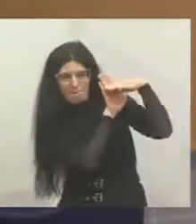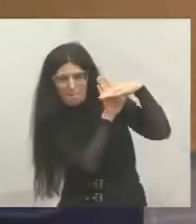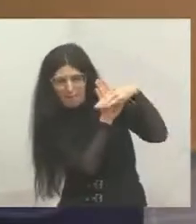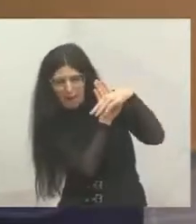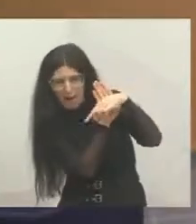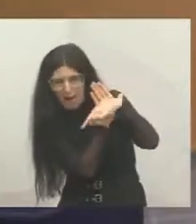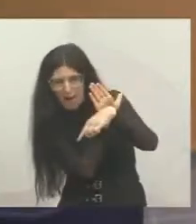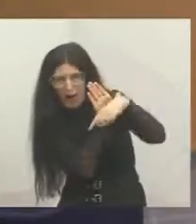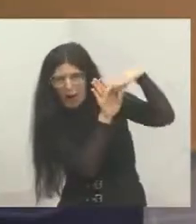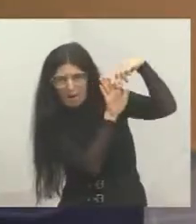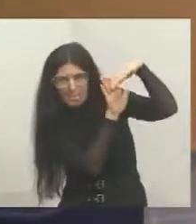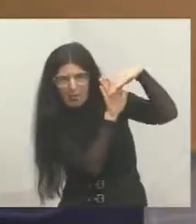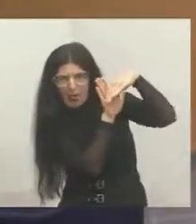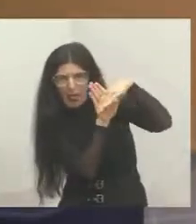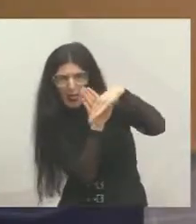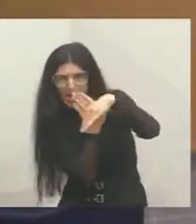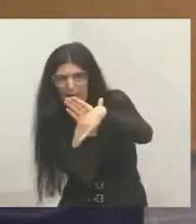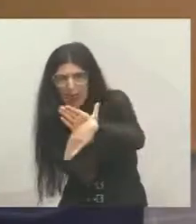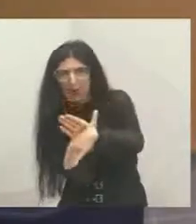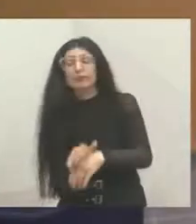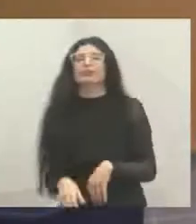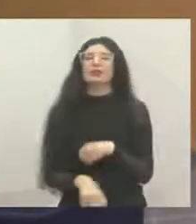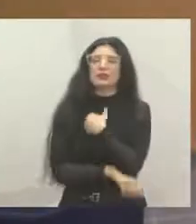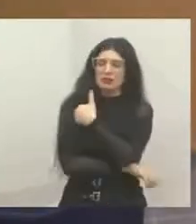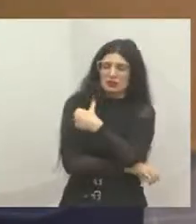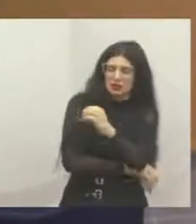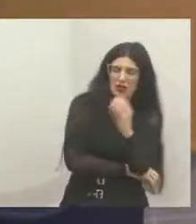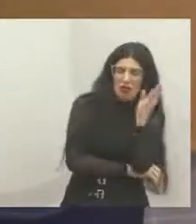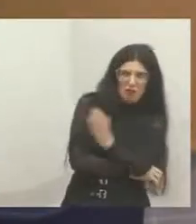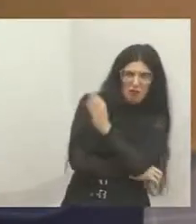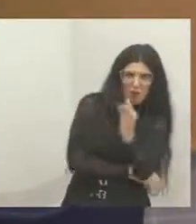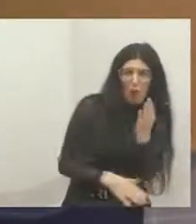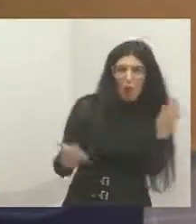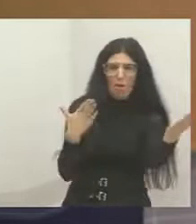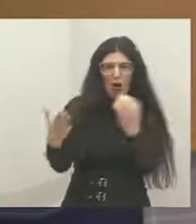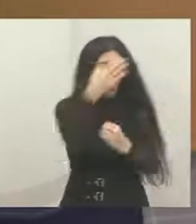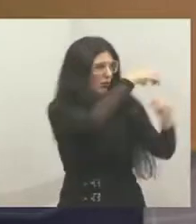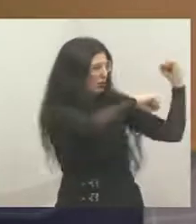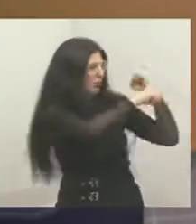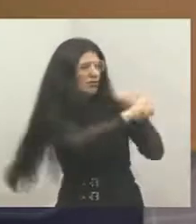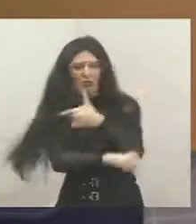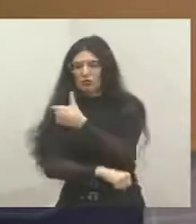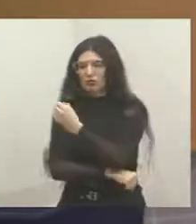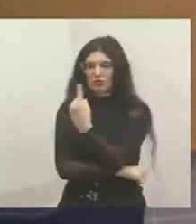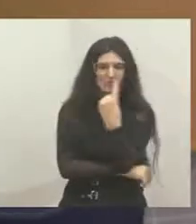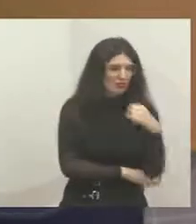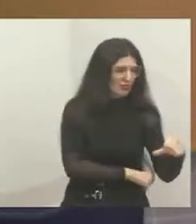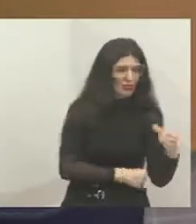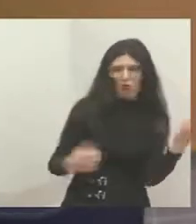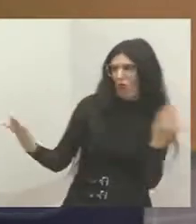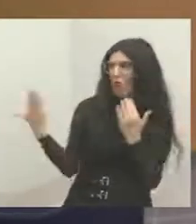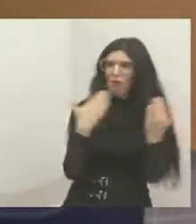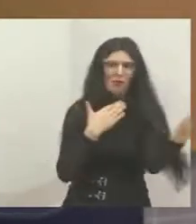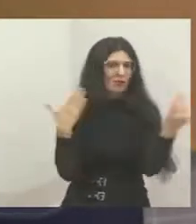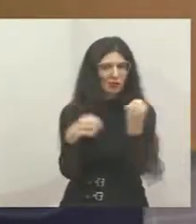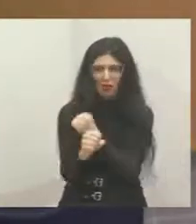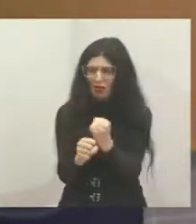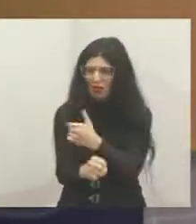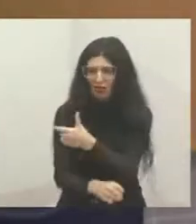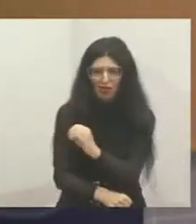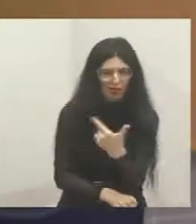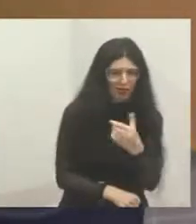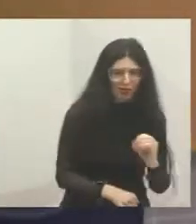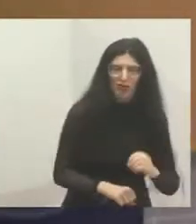acentuada, assim, número simples, né? 10% de um ano para o outro, né? Isso foi em decorrência da questão da